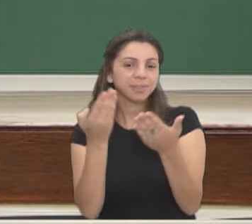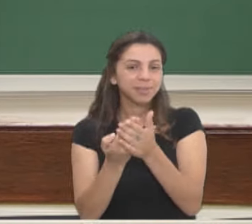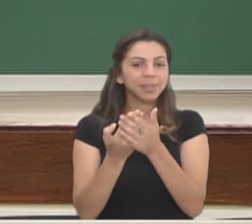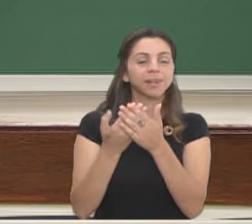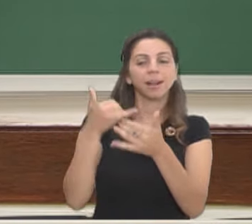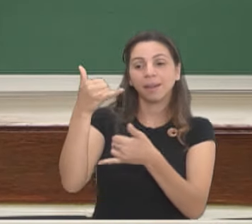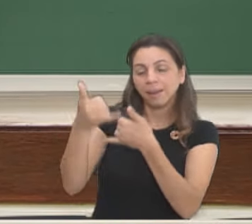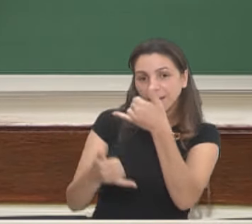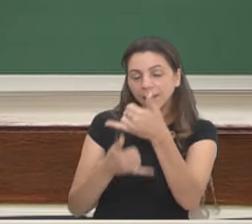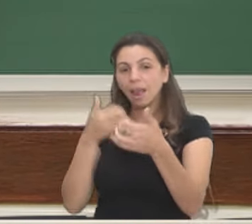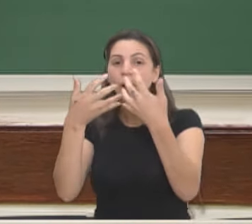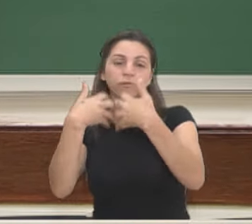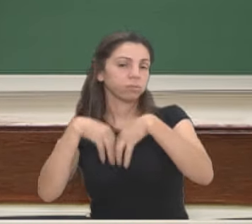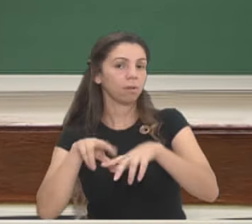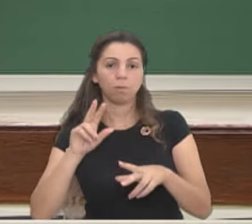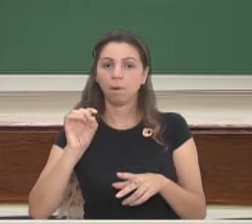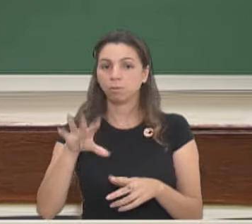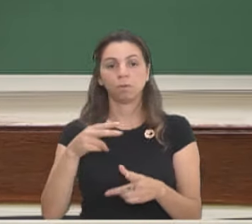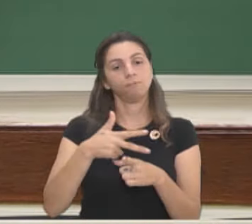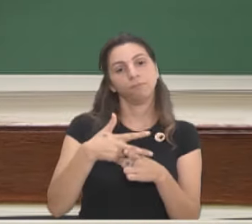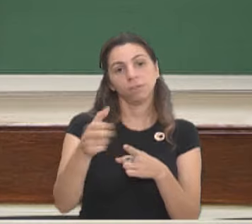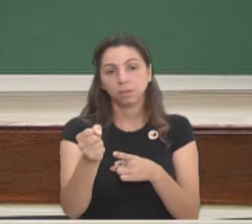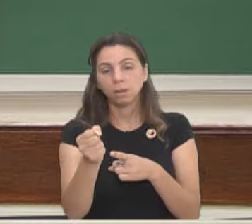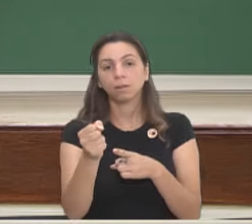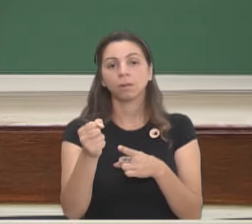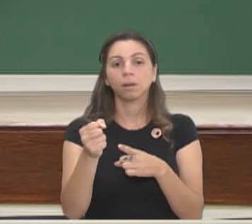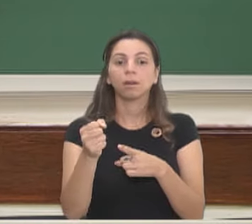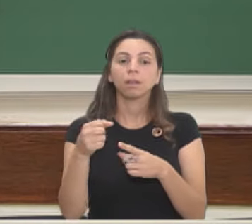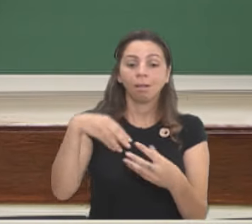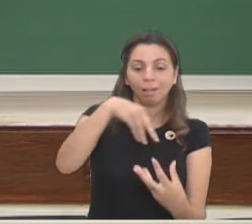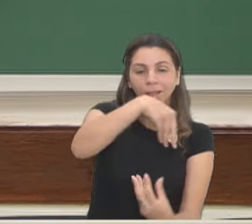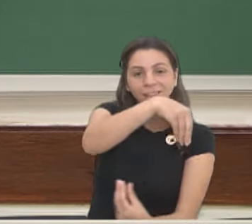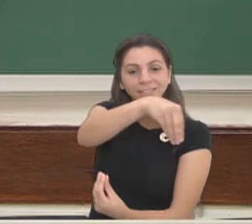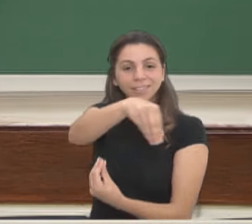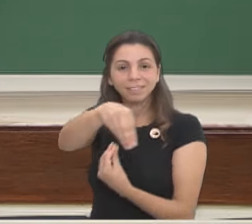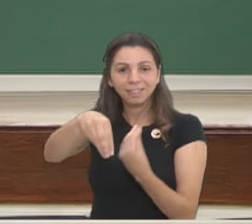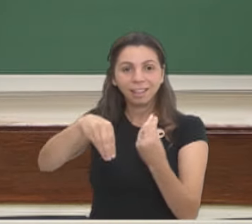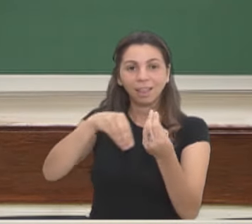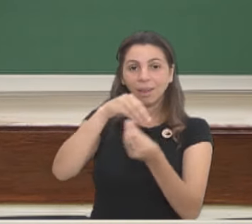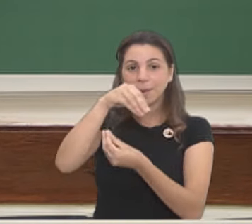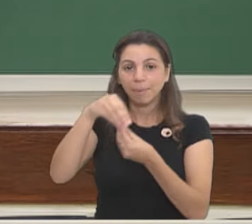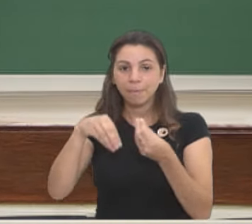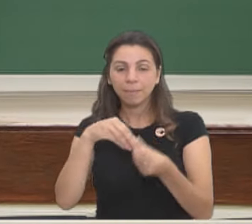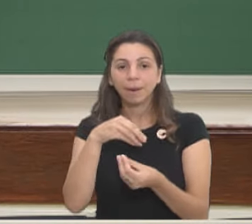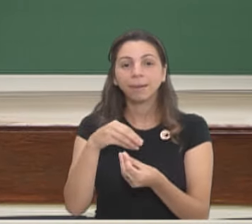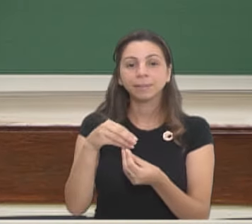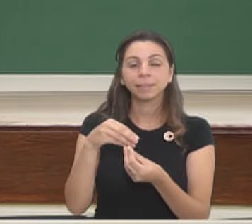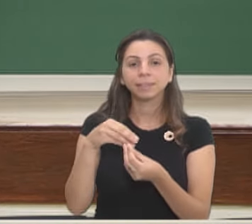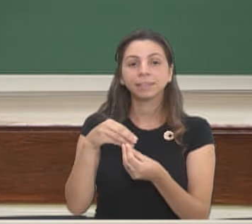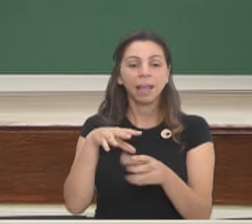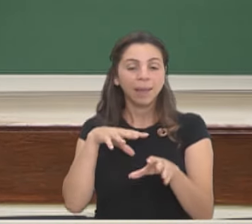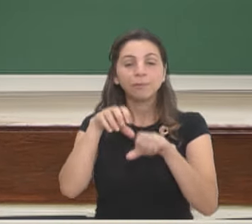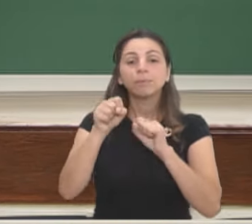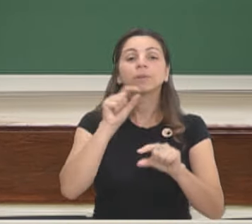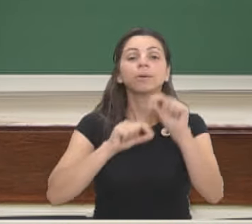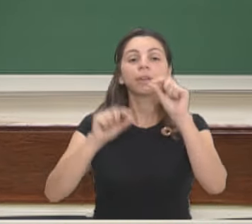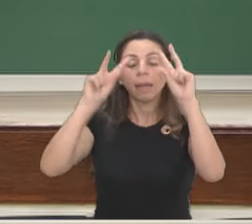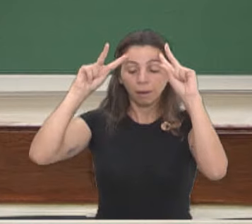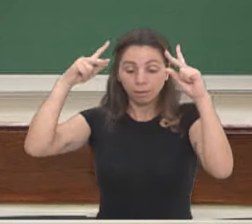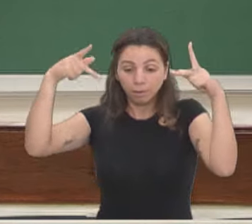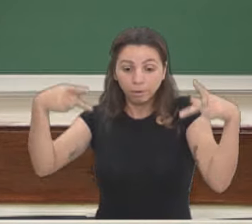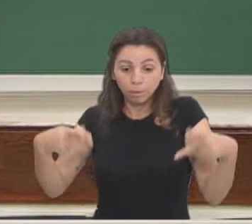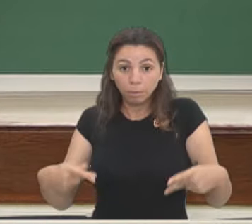a função não é vencer, não é formar atletas, e sim seres humanos na sua